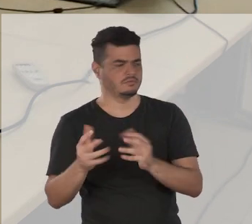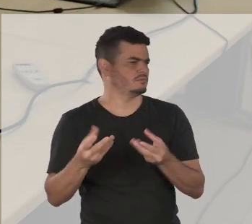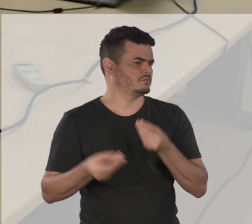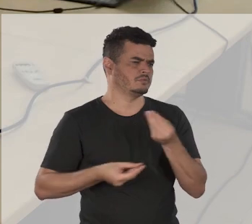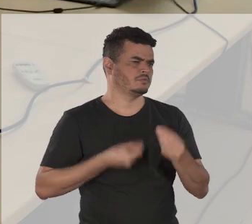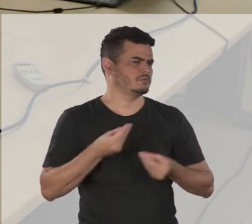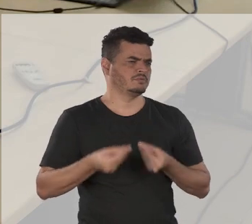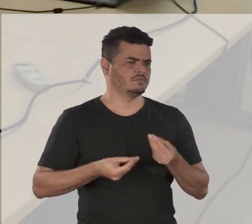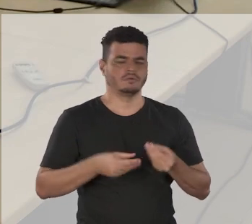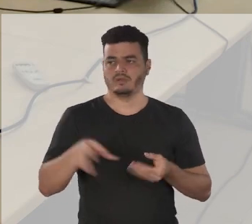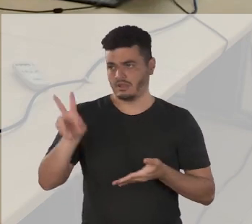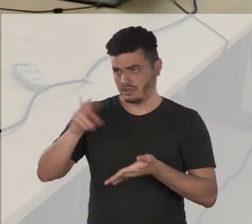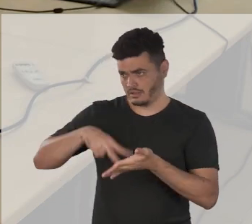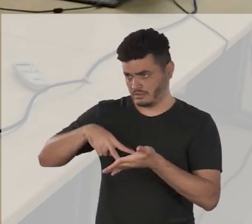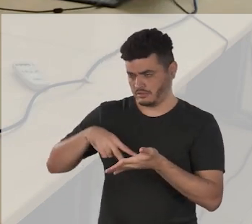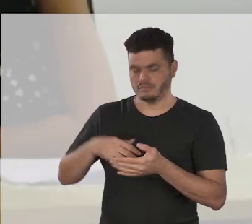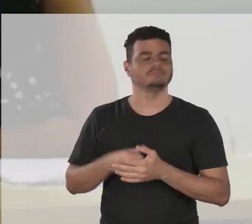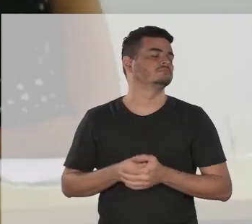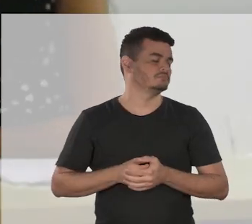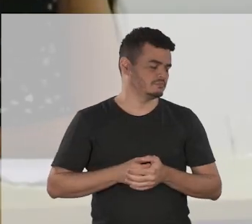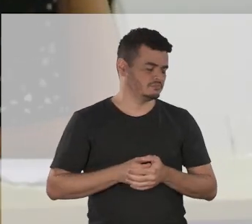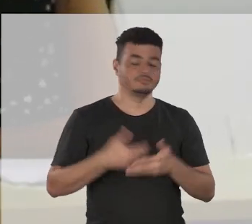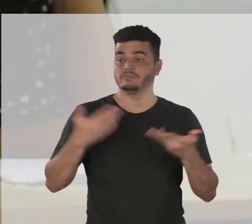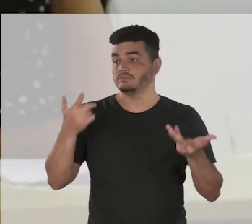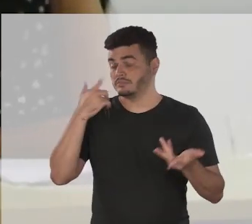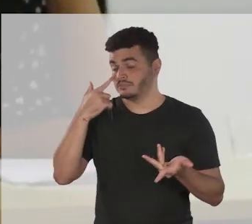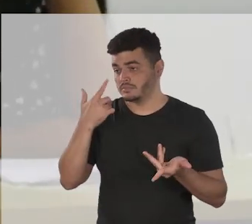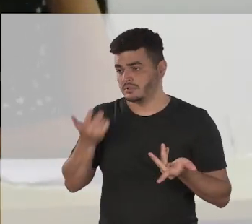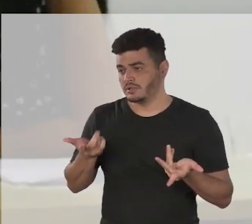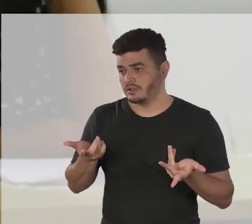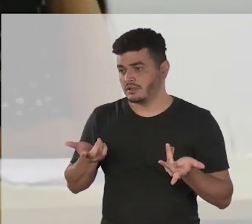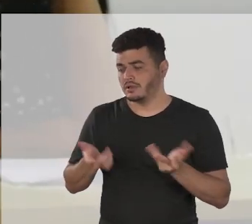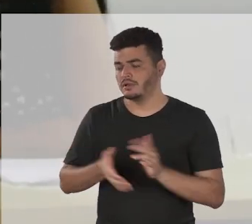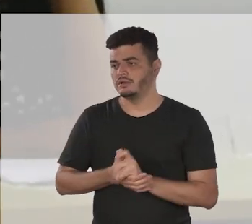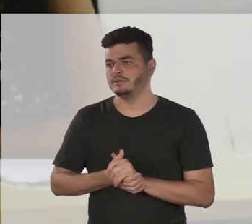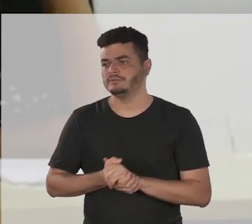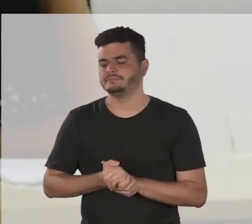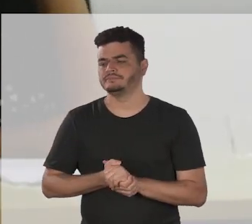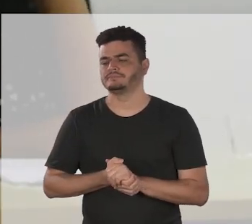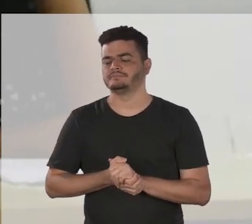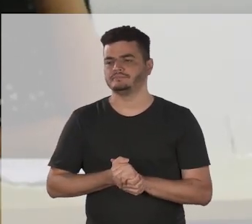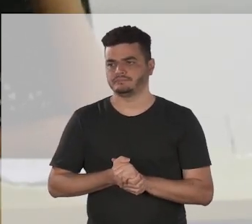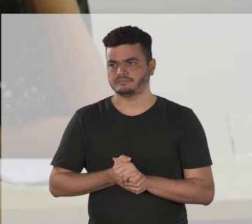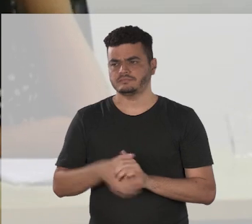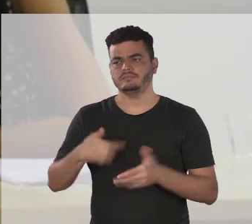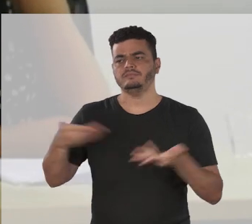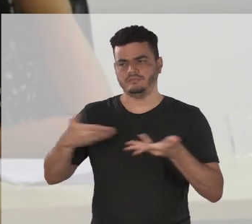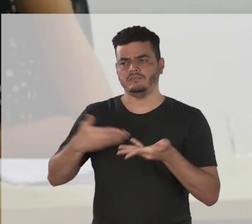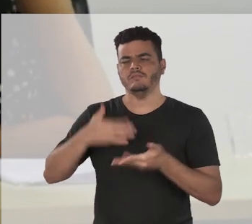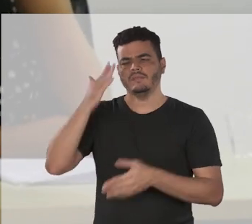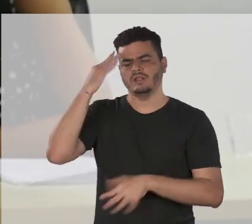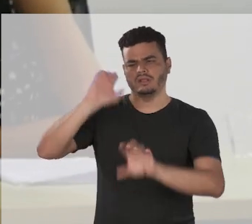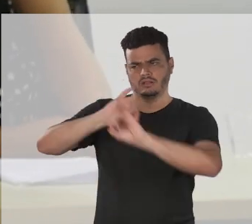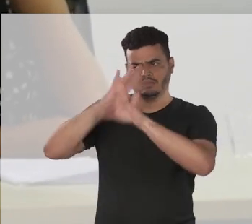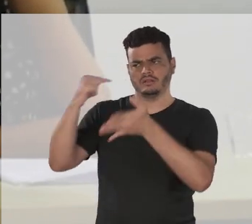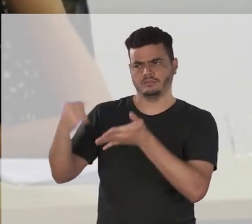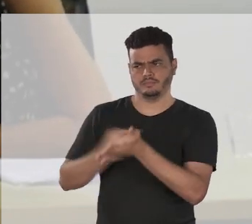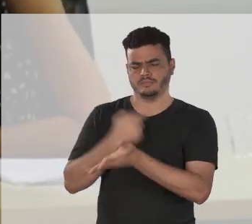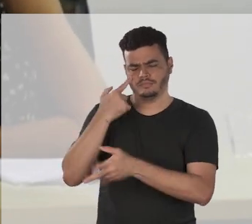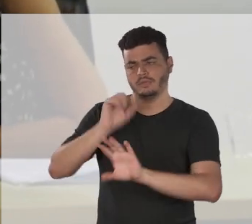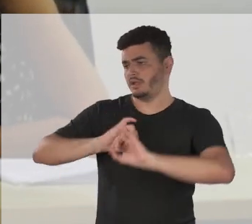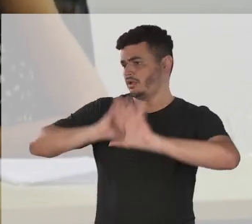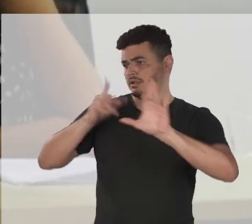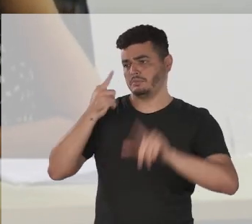Bom, a leitura do livro, né, você está dizendo, claro, sim, o tema, isso é, bom, entendi essa pergunta agora.